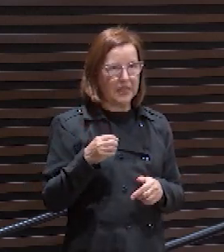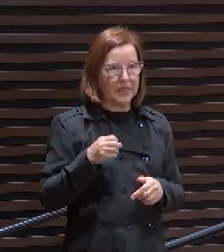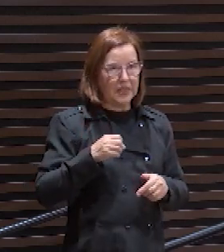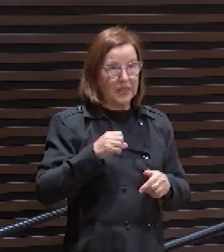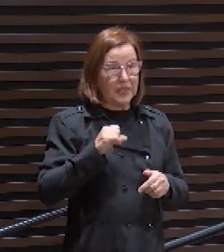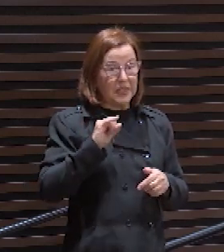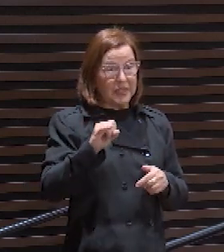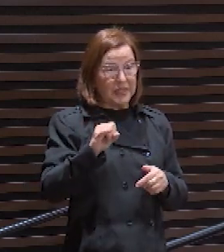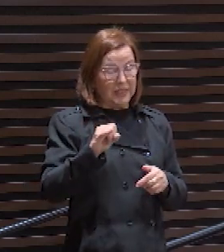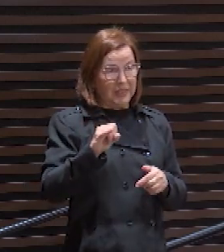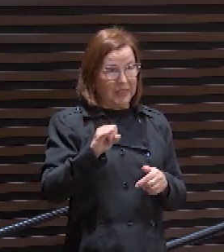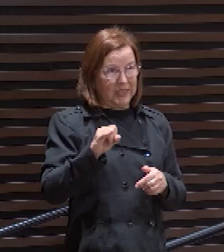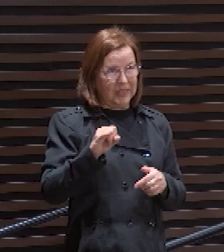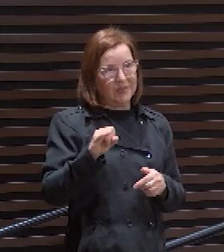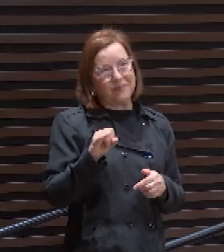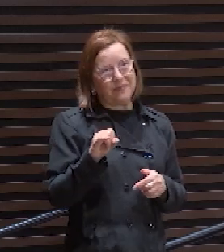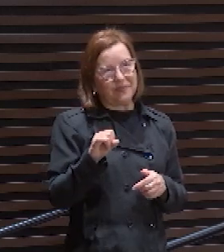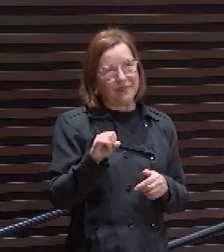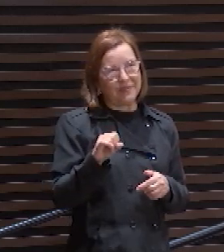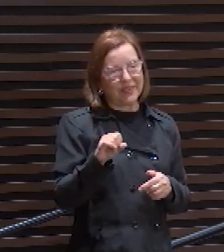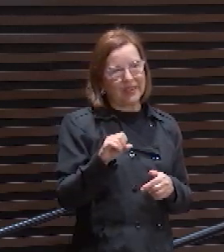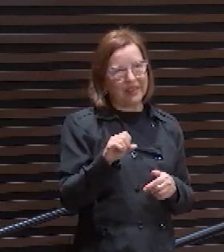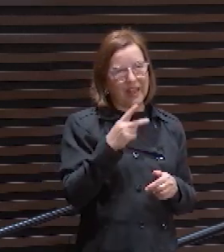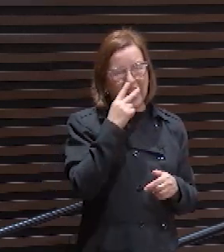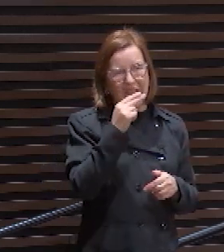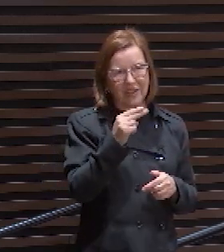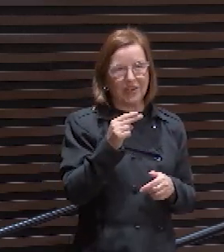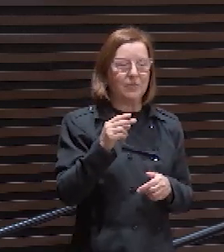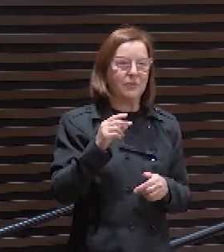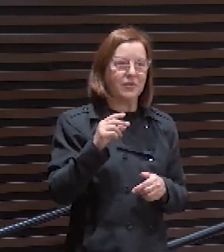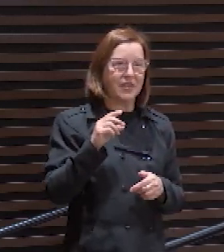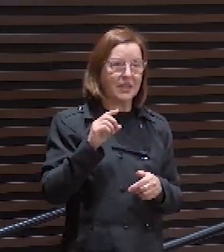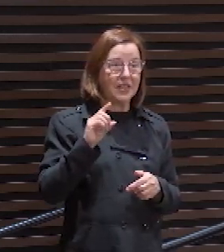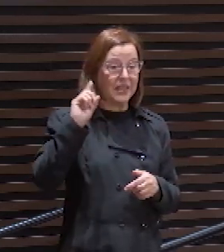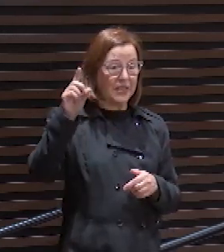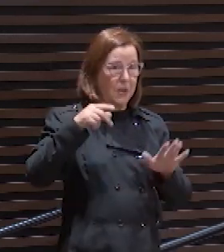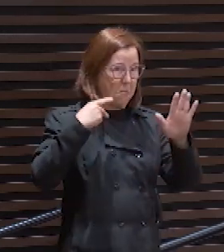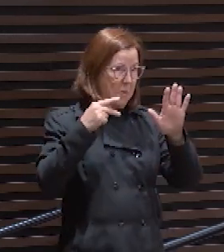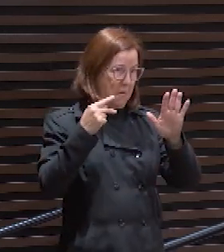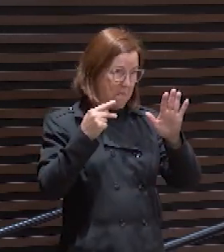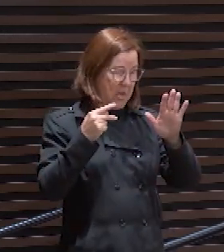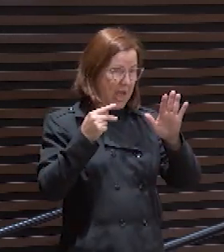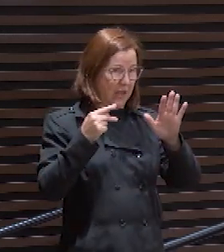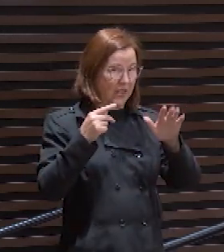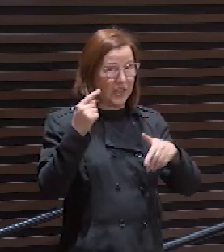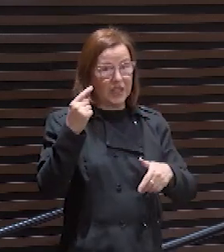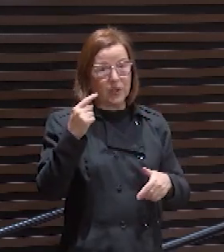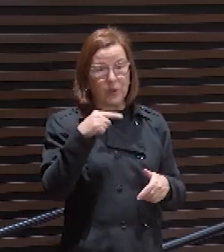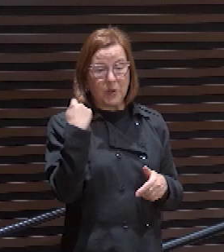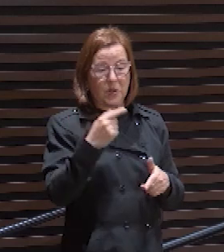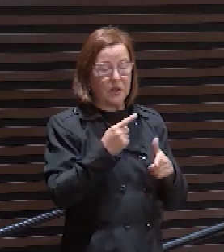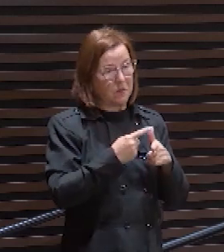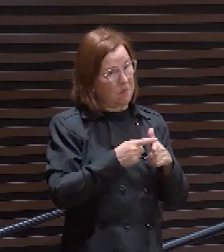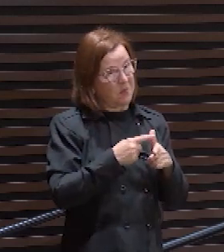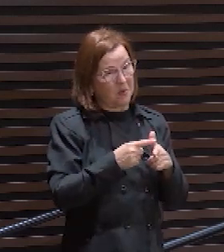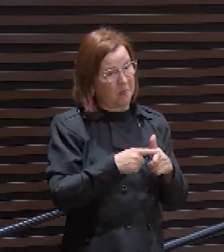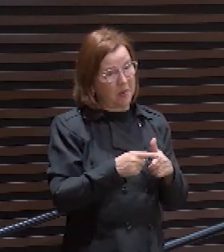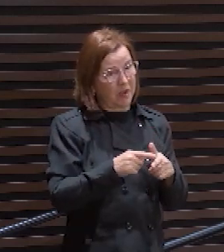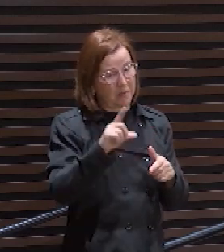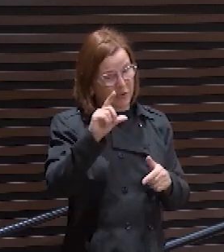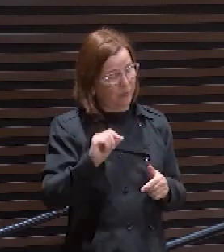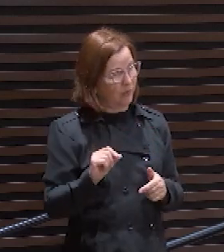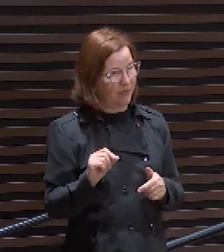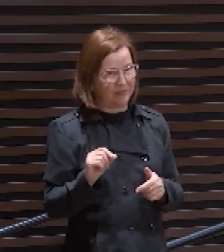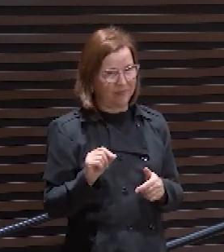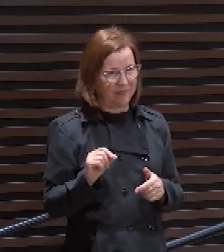para que, olha, você agora que você me segue, as suas lutas vão diminuir. Ou, olha, agora que você me segue, eu vou te